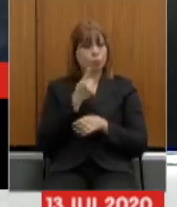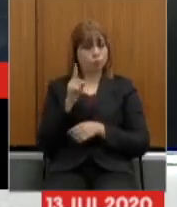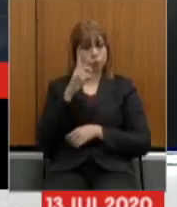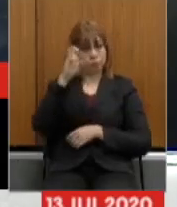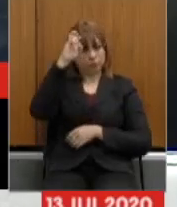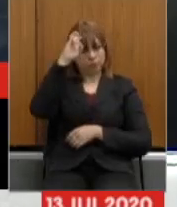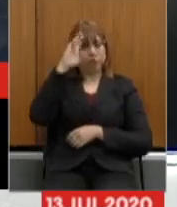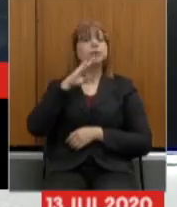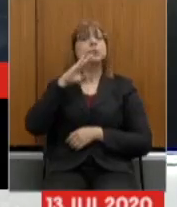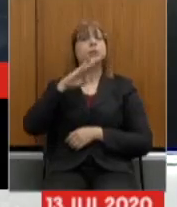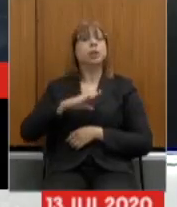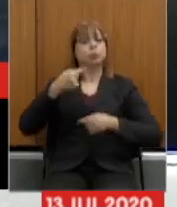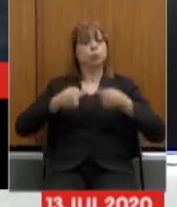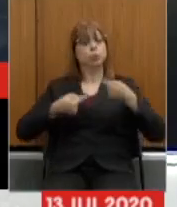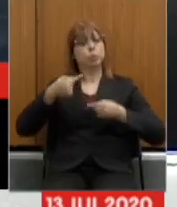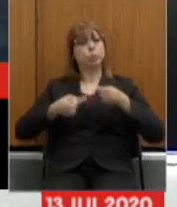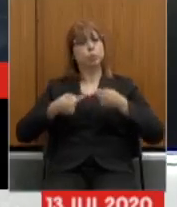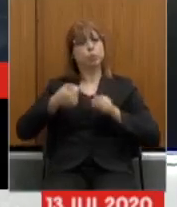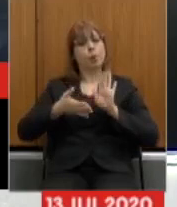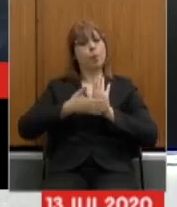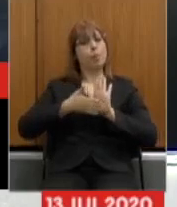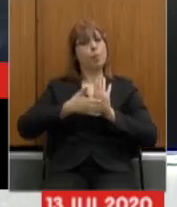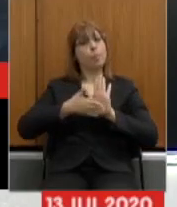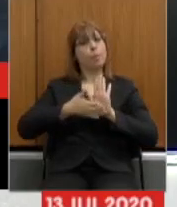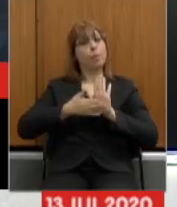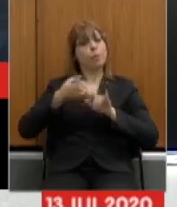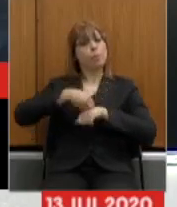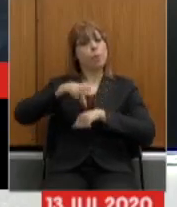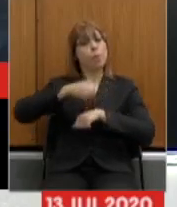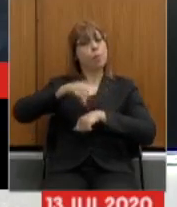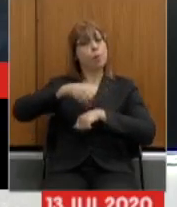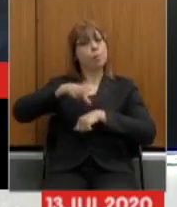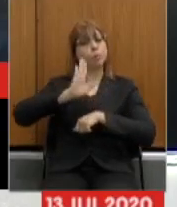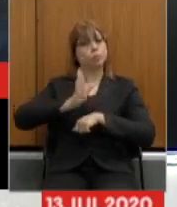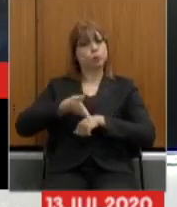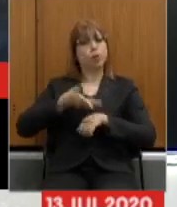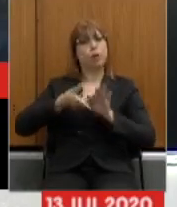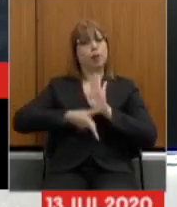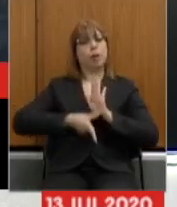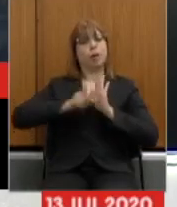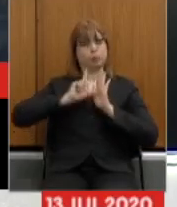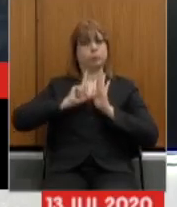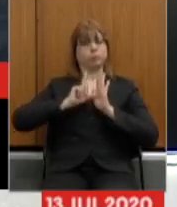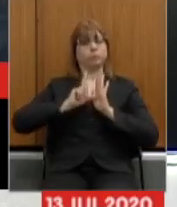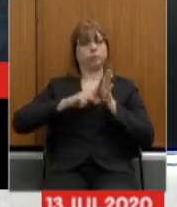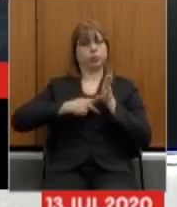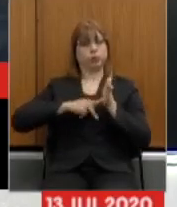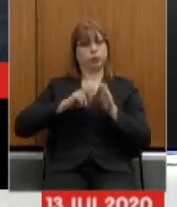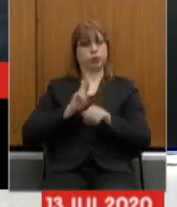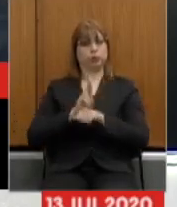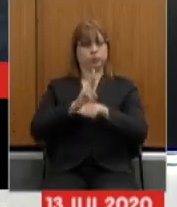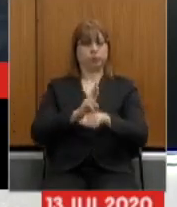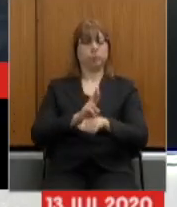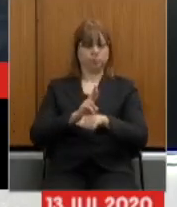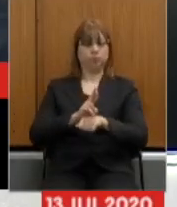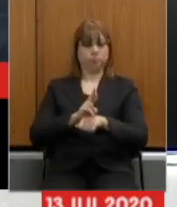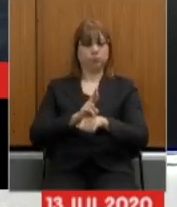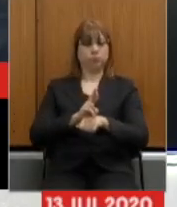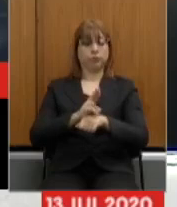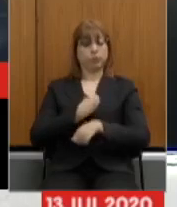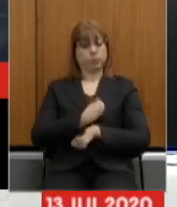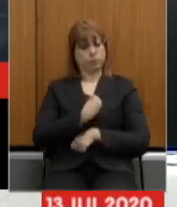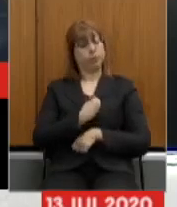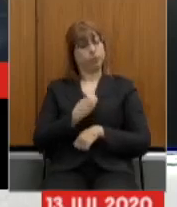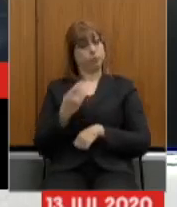tarde, serão debatidas as propostas encaminhadas por escrito pelas representações sindicais, com a participação de